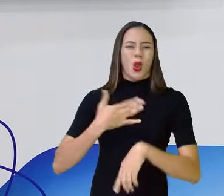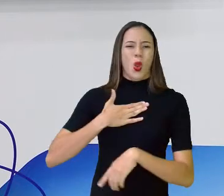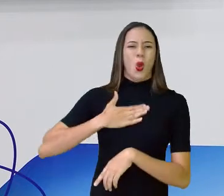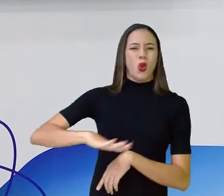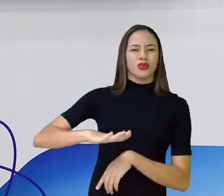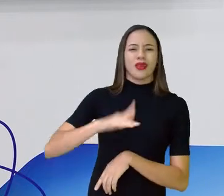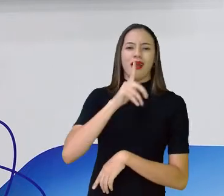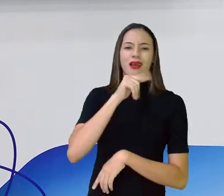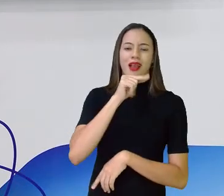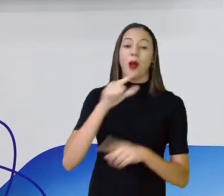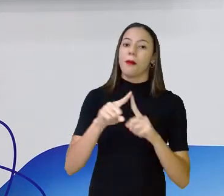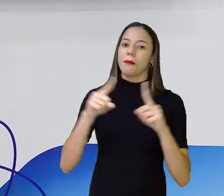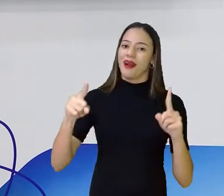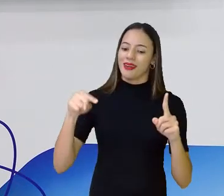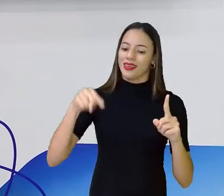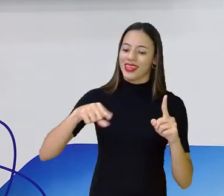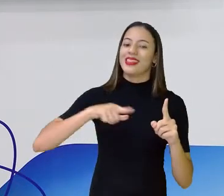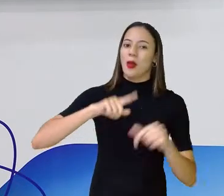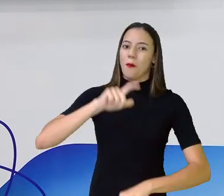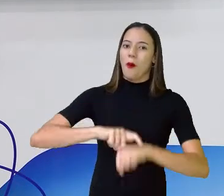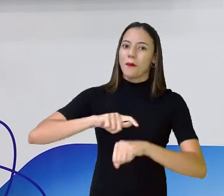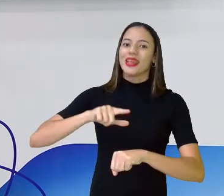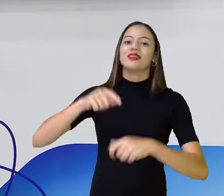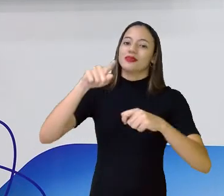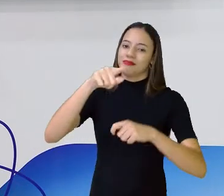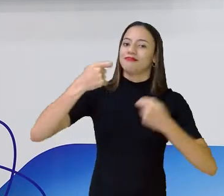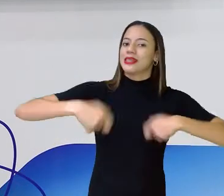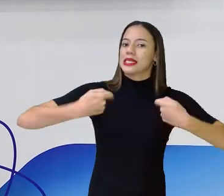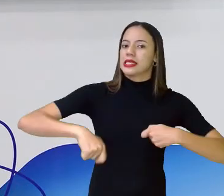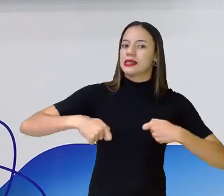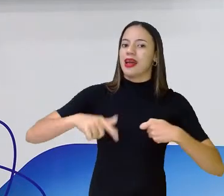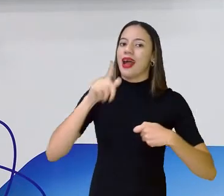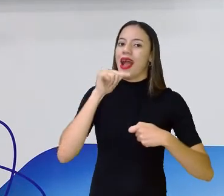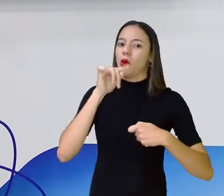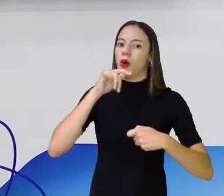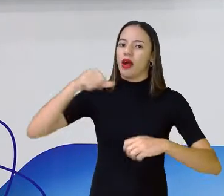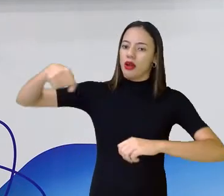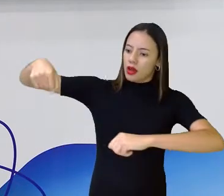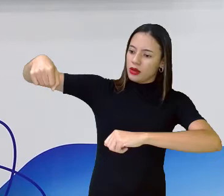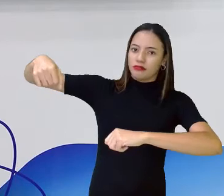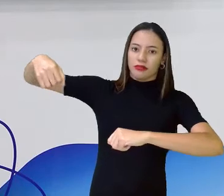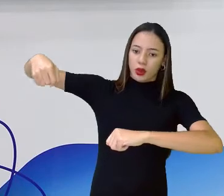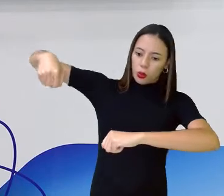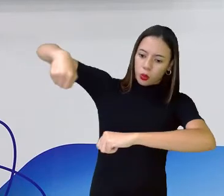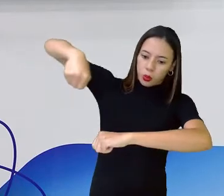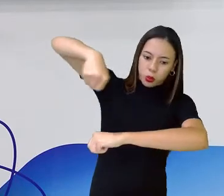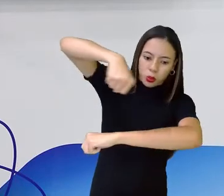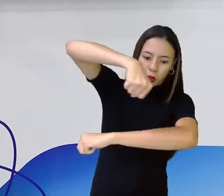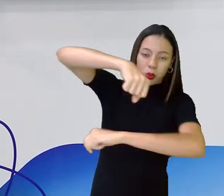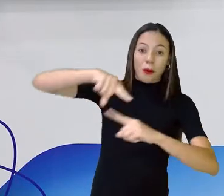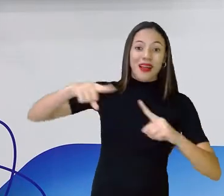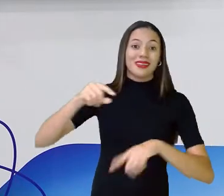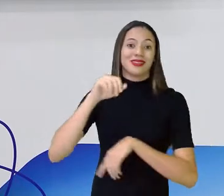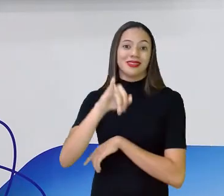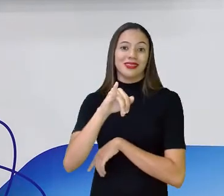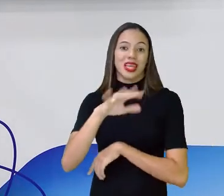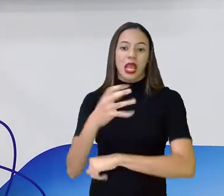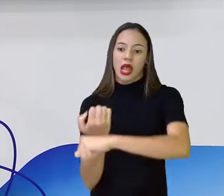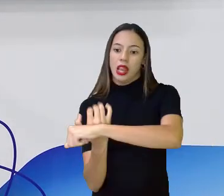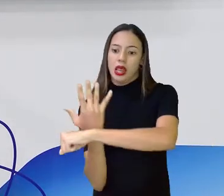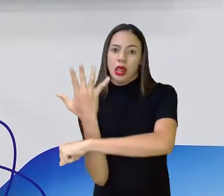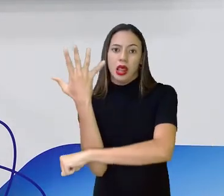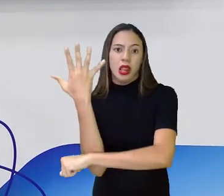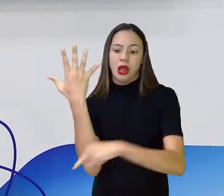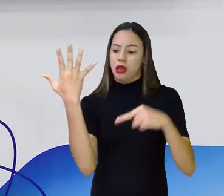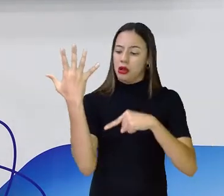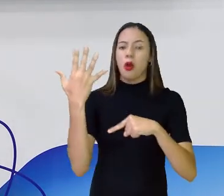mas vai chegar um determinado momento que você vai precisar regar. E mesmo que ela sobreviva muito tempo sem água, como os